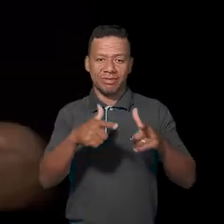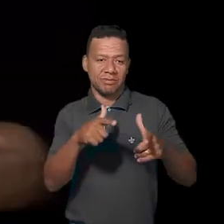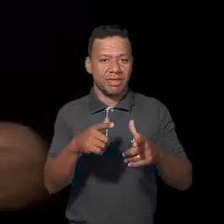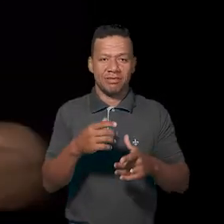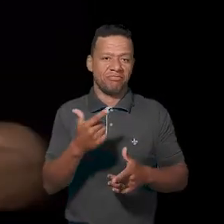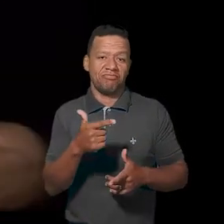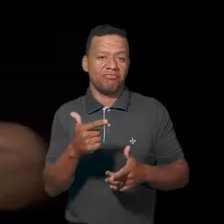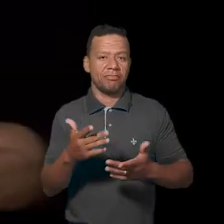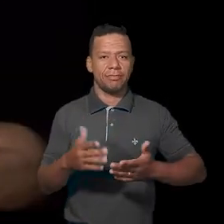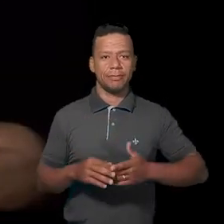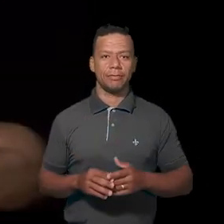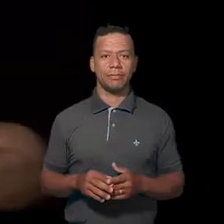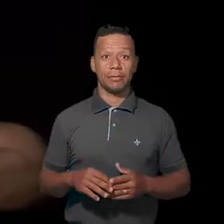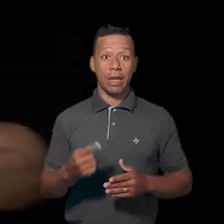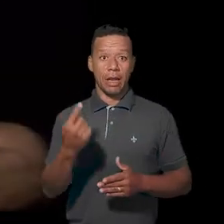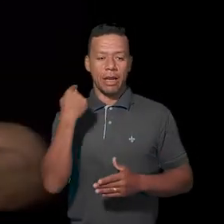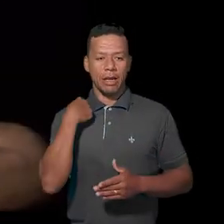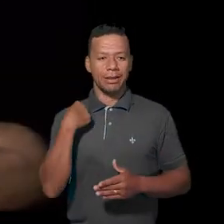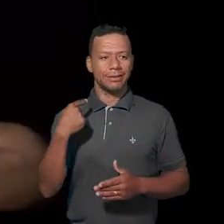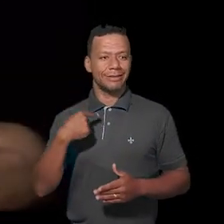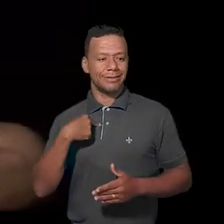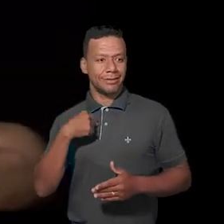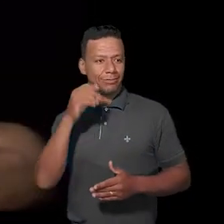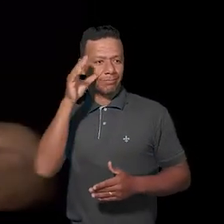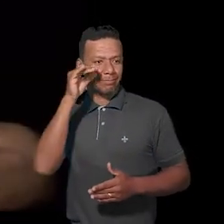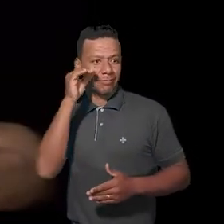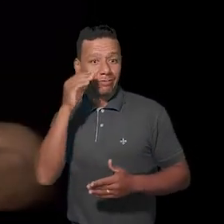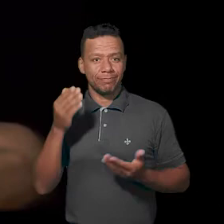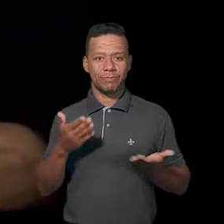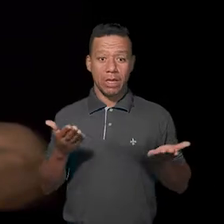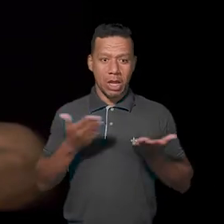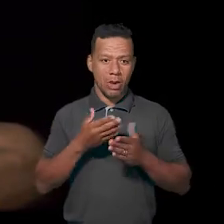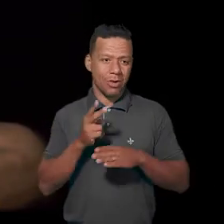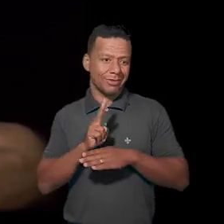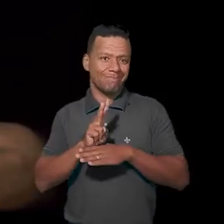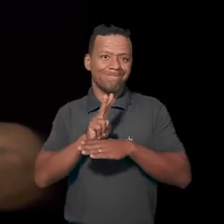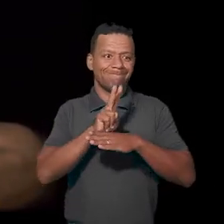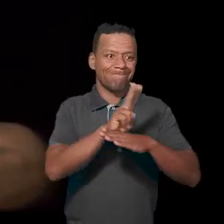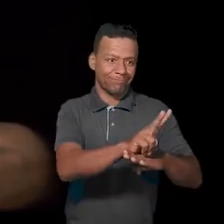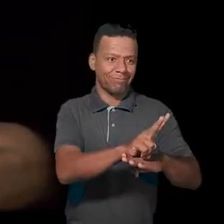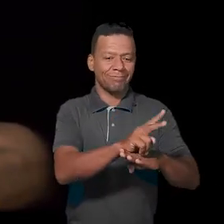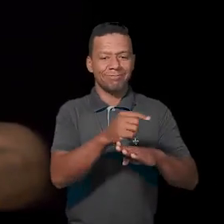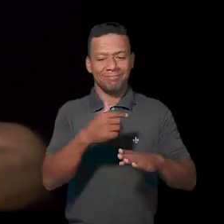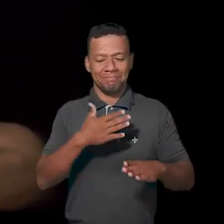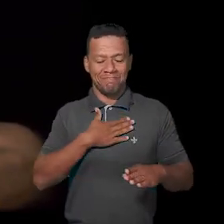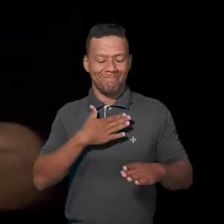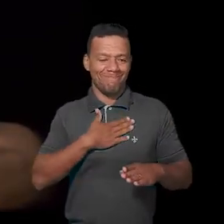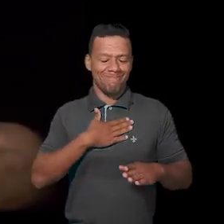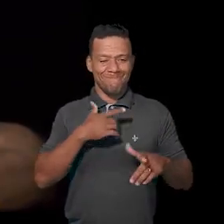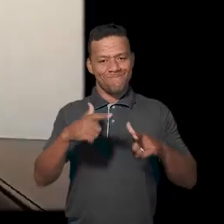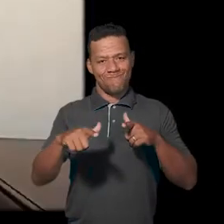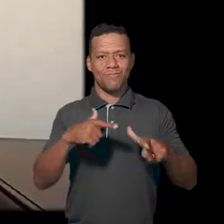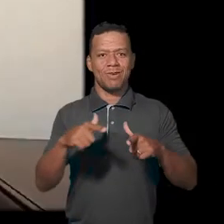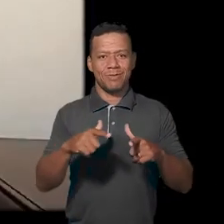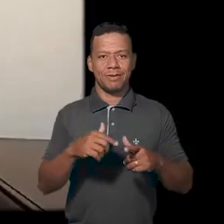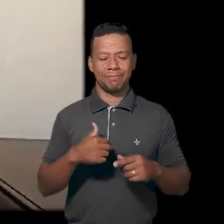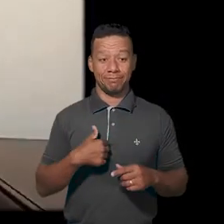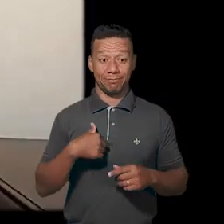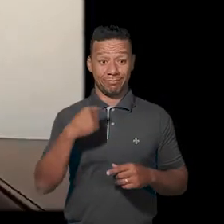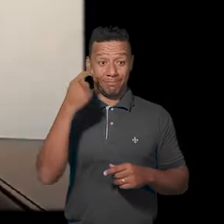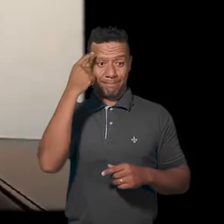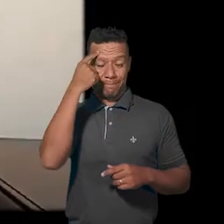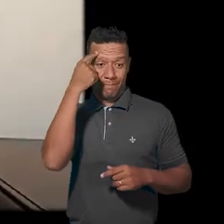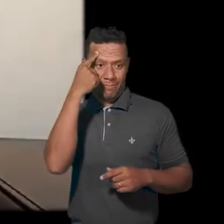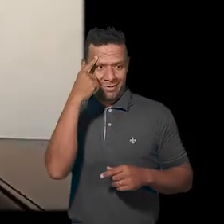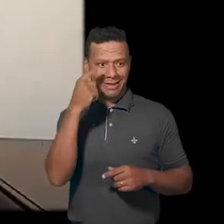trabalho. Que era uma curiosidade, depois de um tempo virou minha profissão. Eu acho que sem